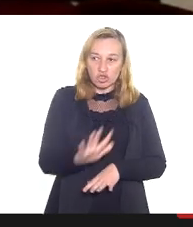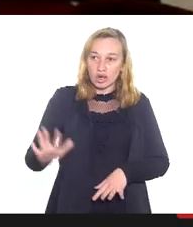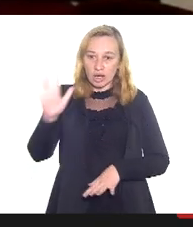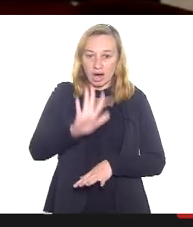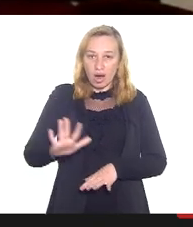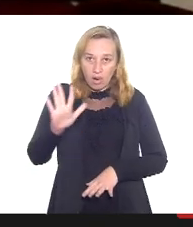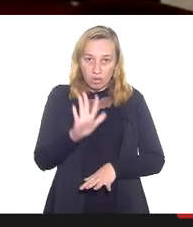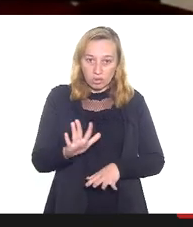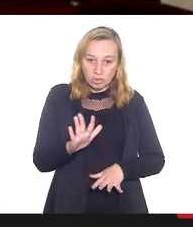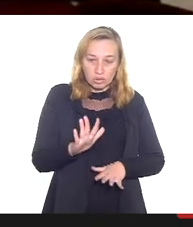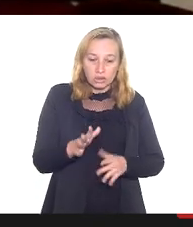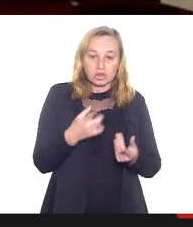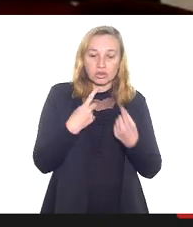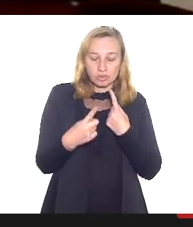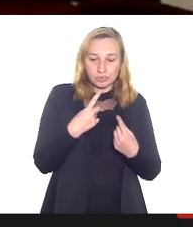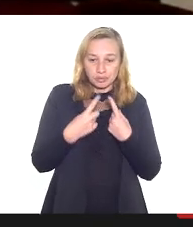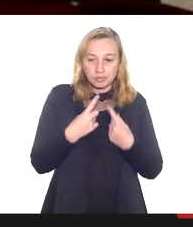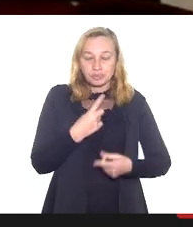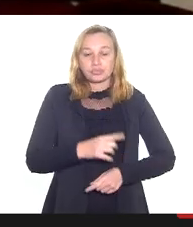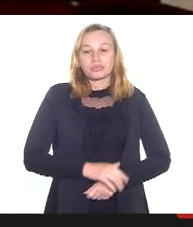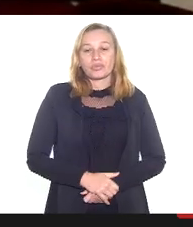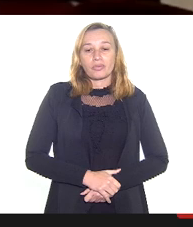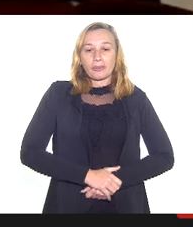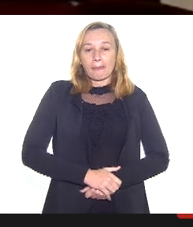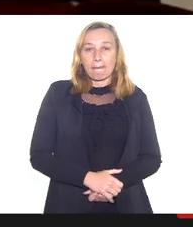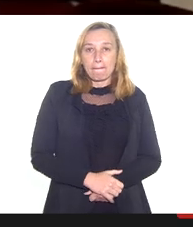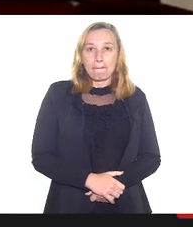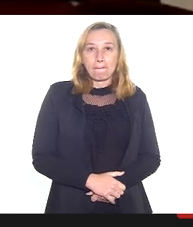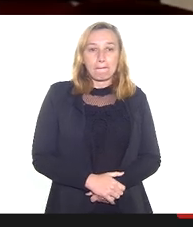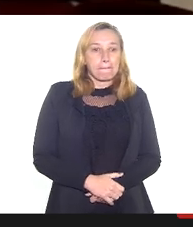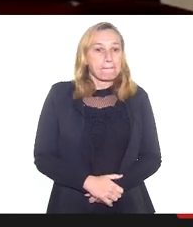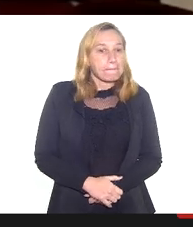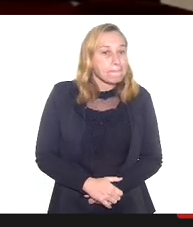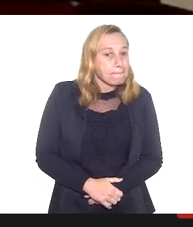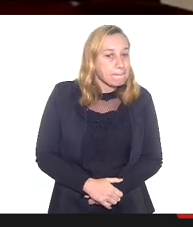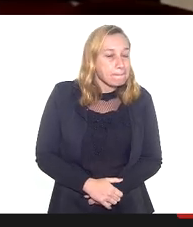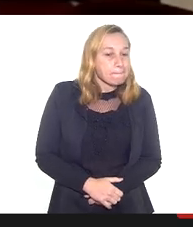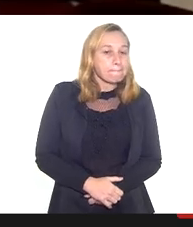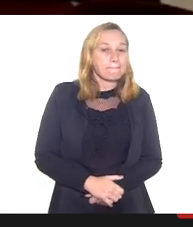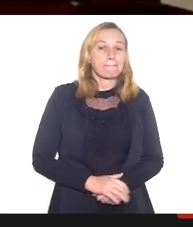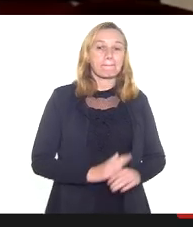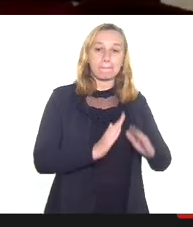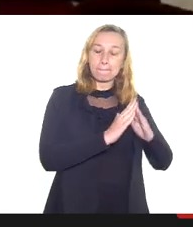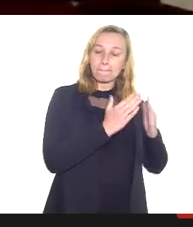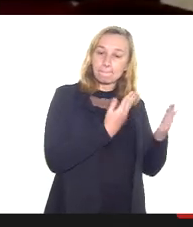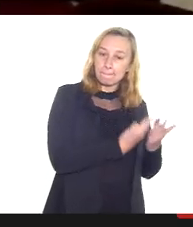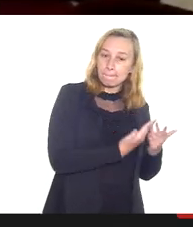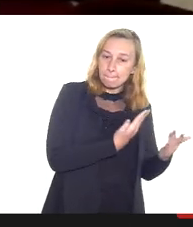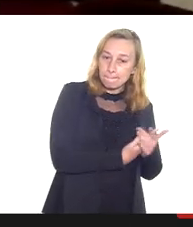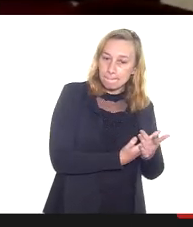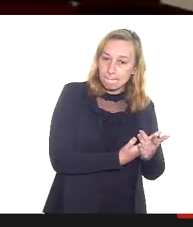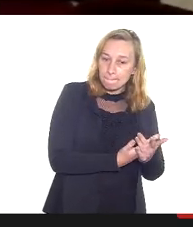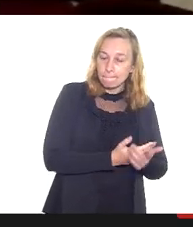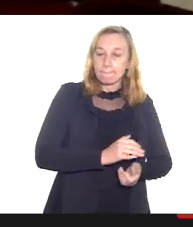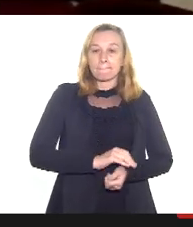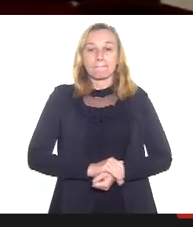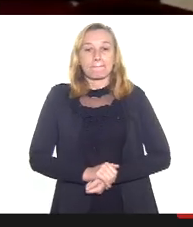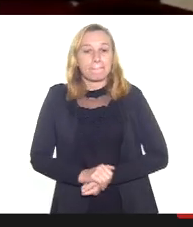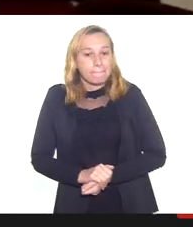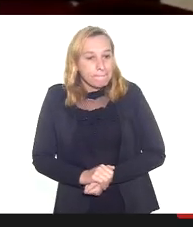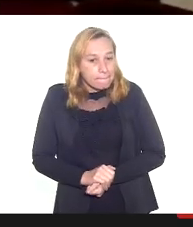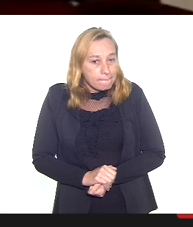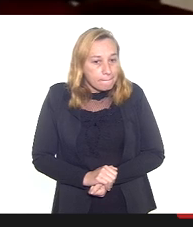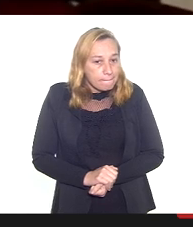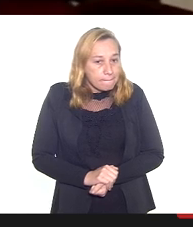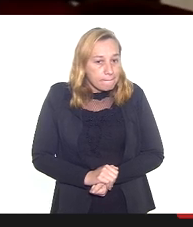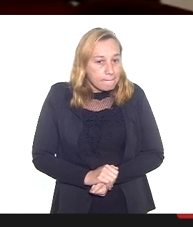Ou seja, uma média de 22 participantes por unidade escolar. Claro que tiveram unidades escolares que